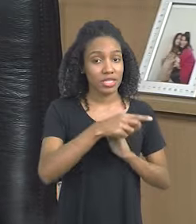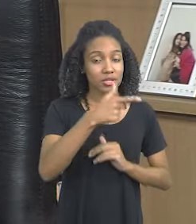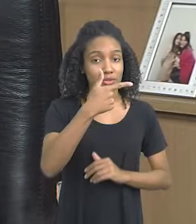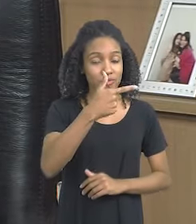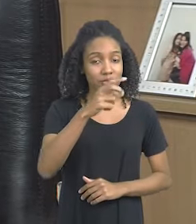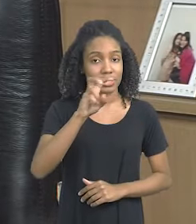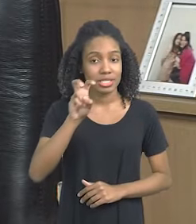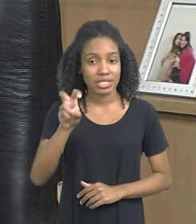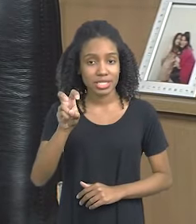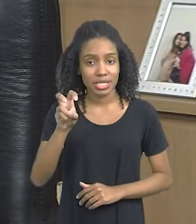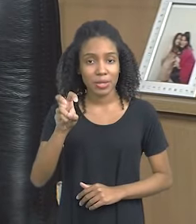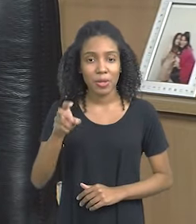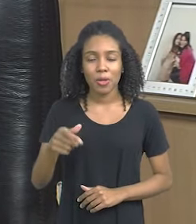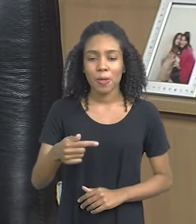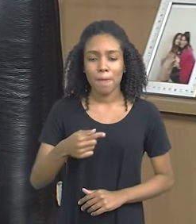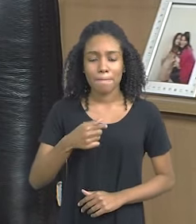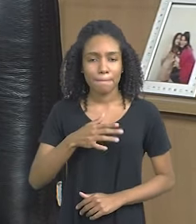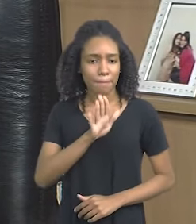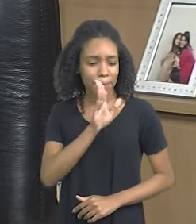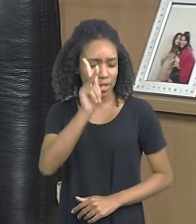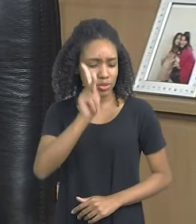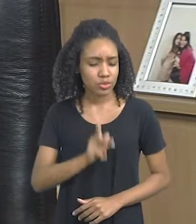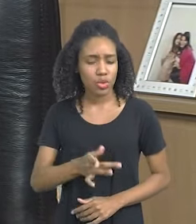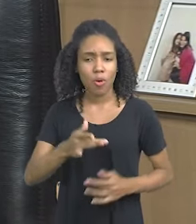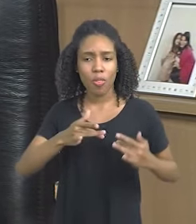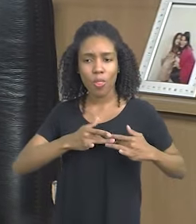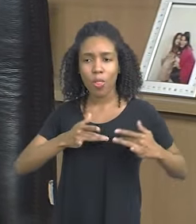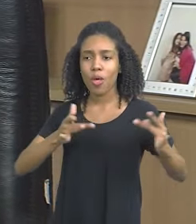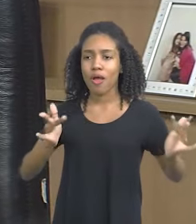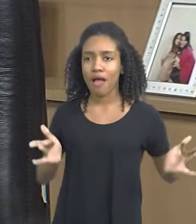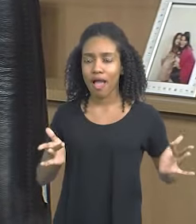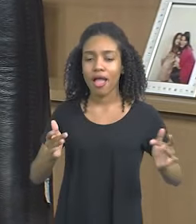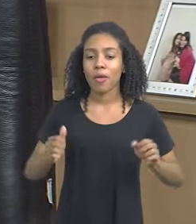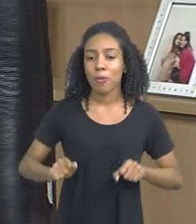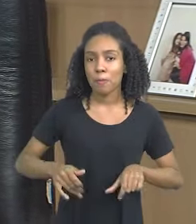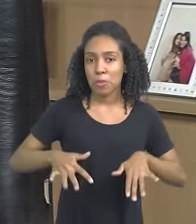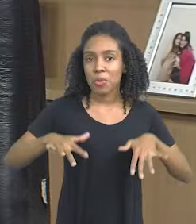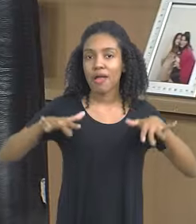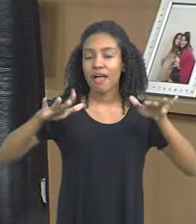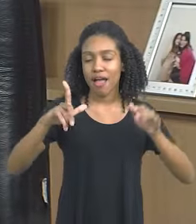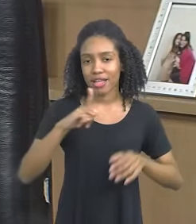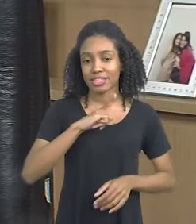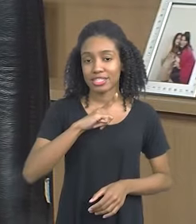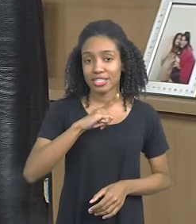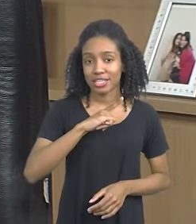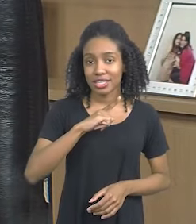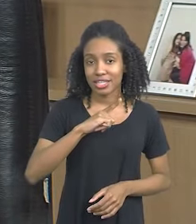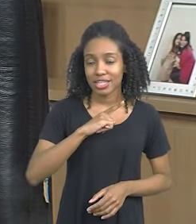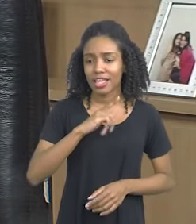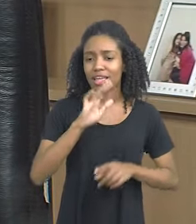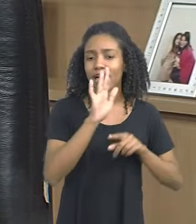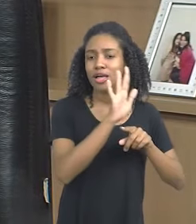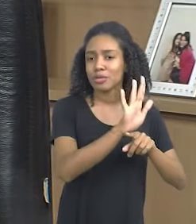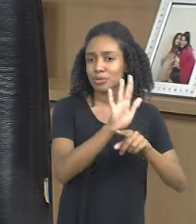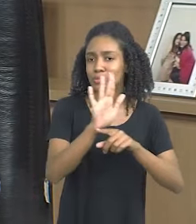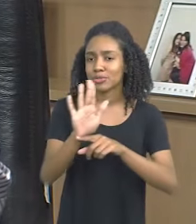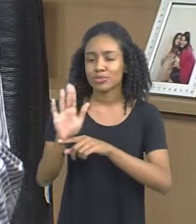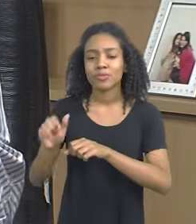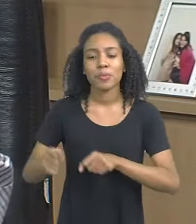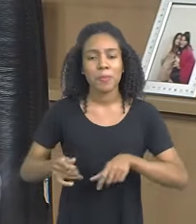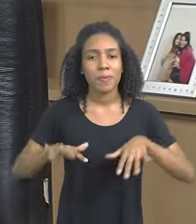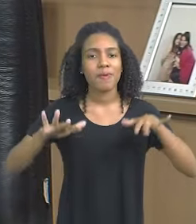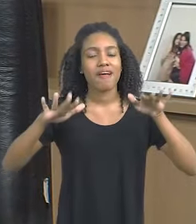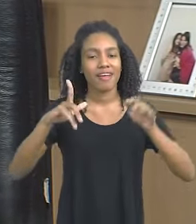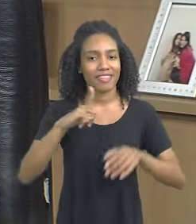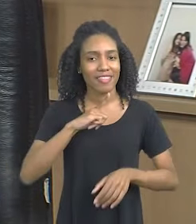alívio aos outros, alívio receberá. Provérbios 11, 25. Que coisa linda. Que Deus